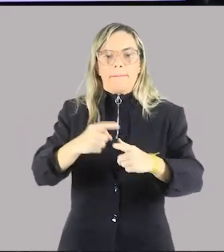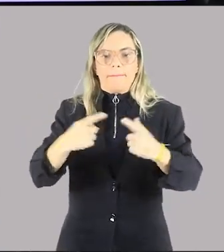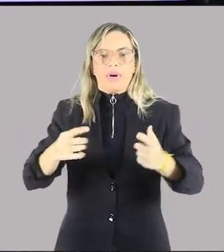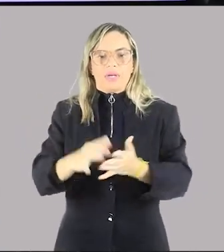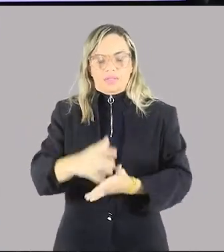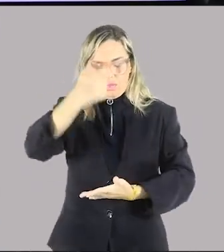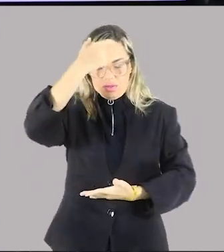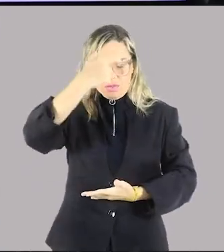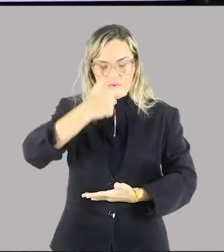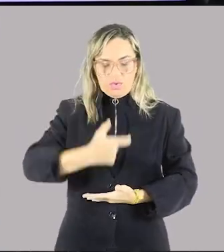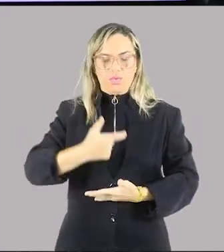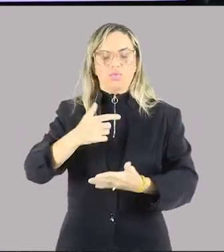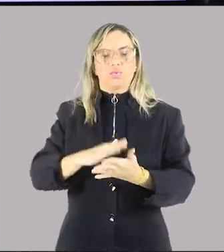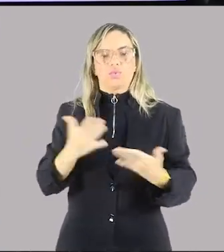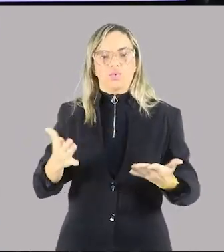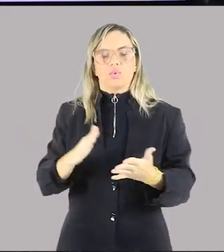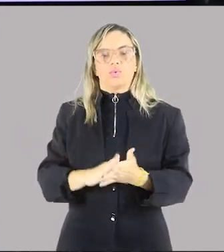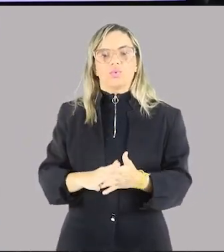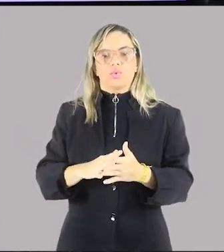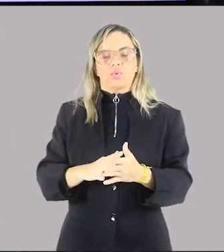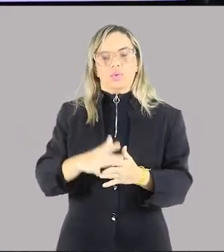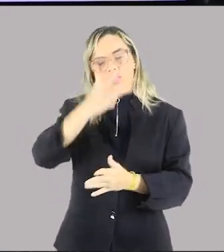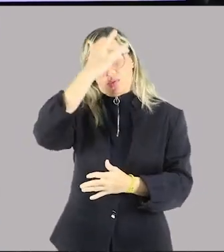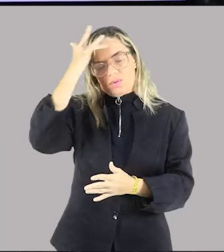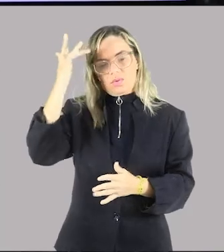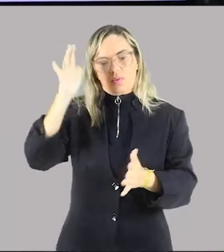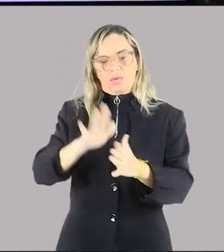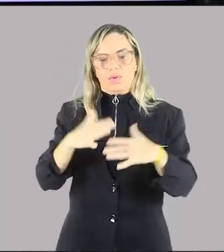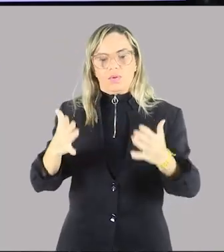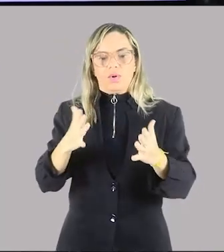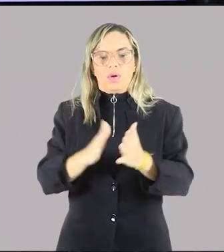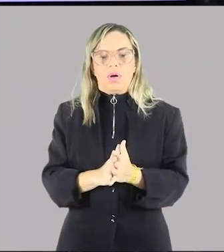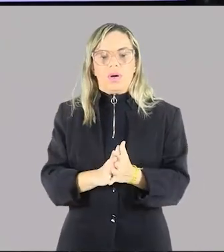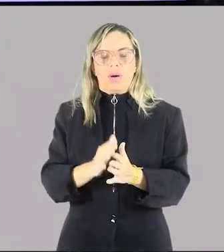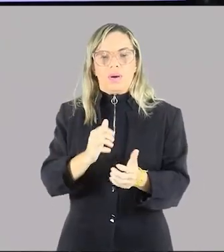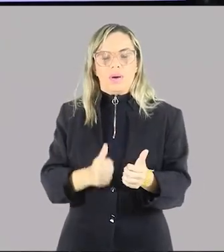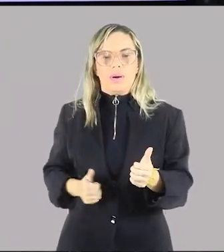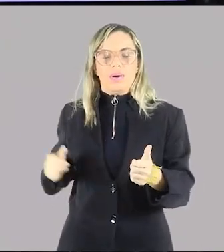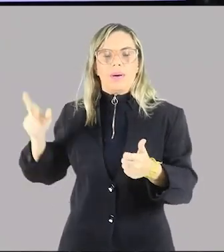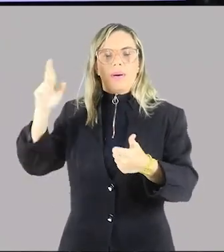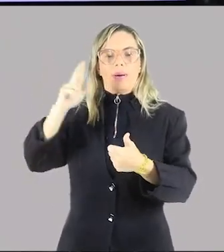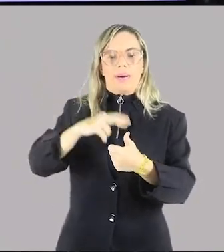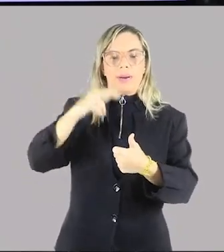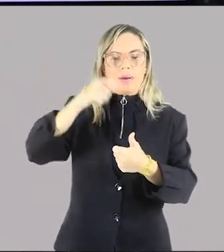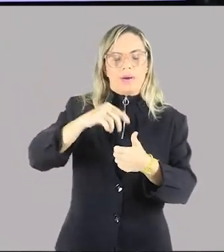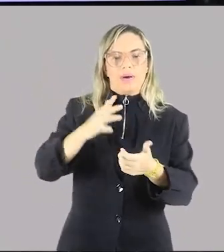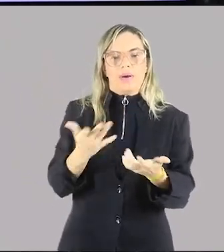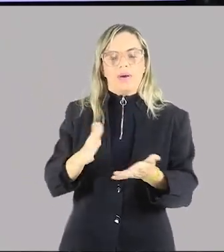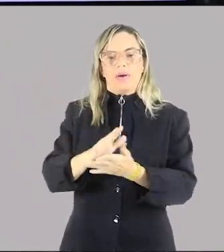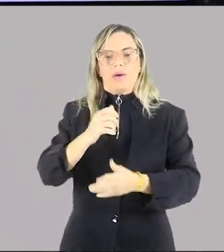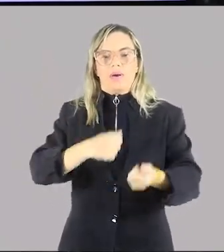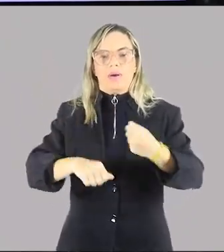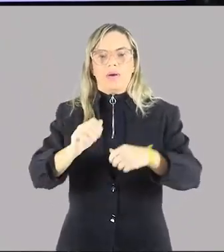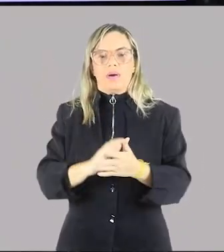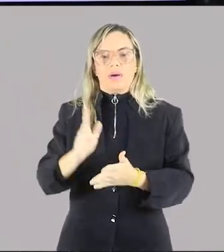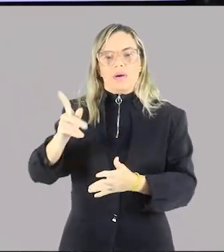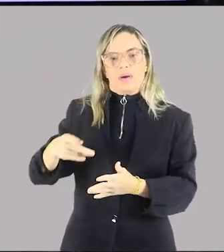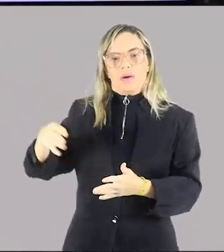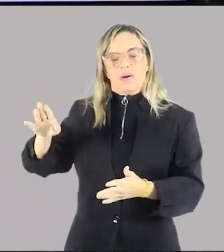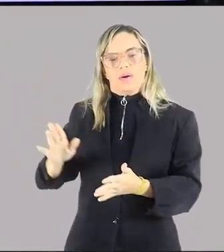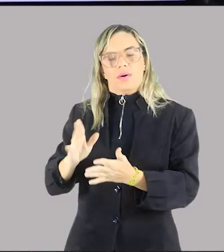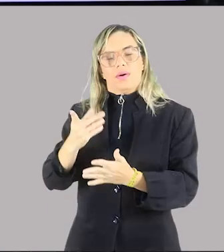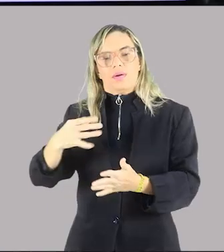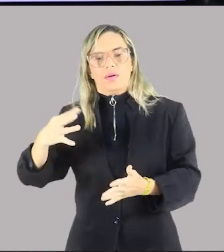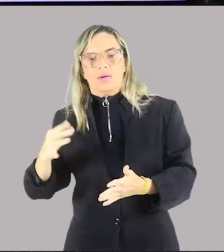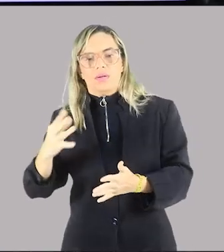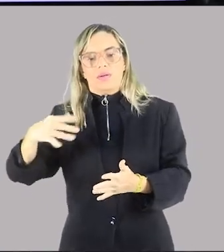mesma que atuei. Essa é a ideia. A ideia é que o agente é um órgão da administração pública, direta ou indireta. E é por isso